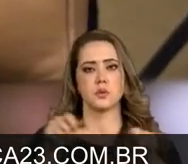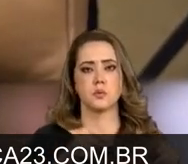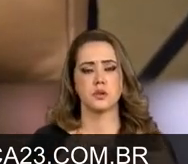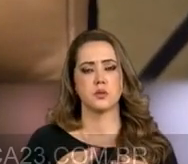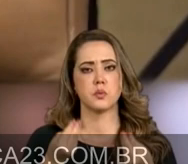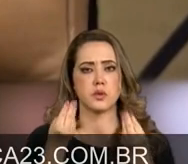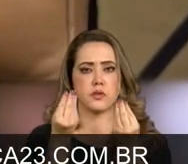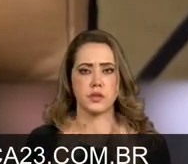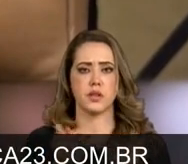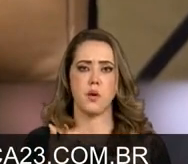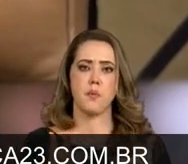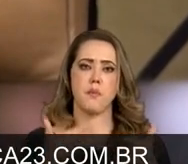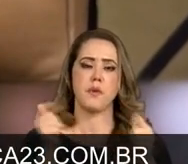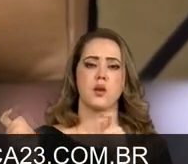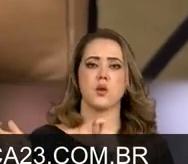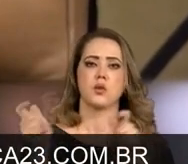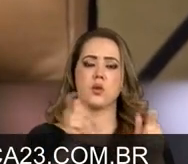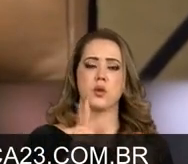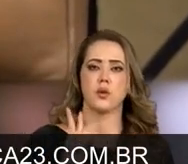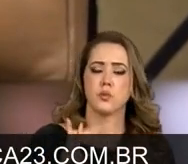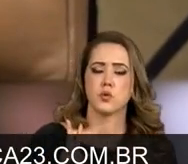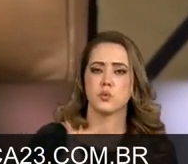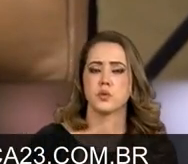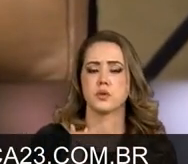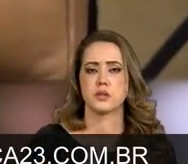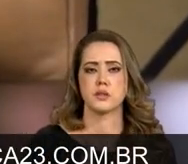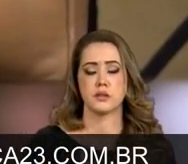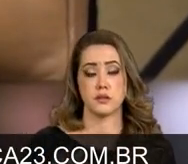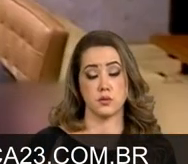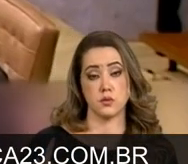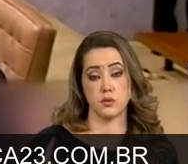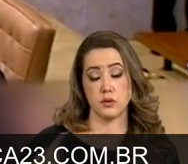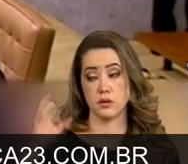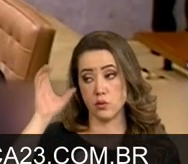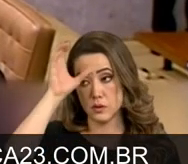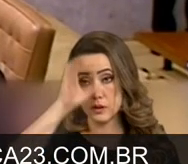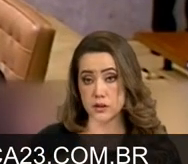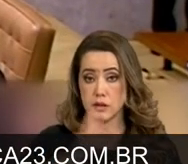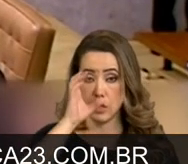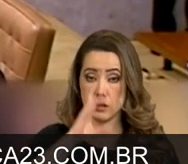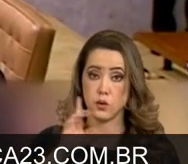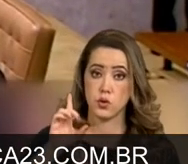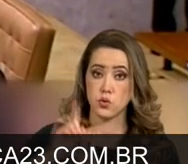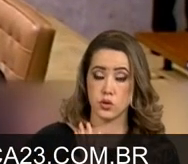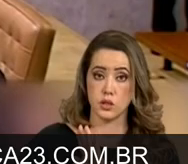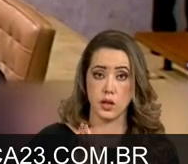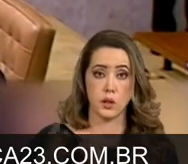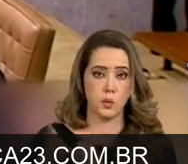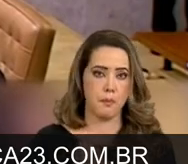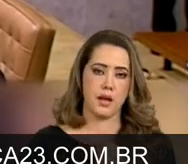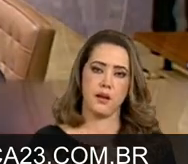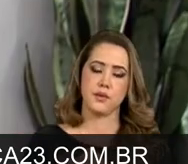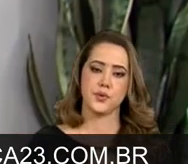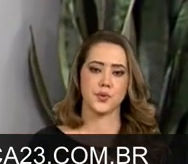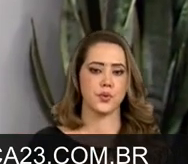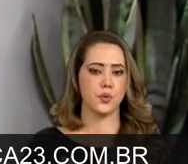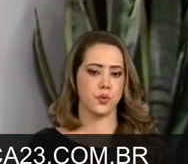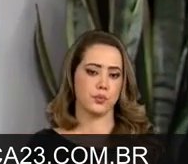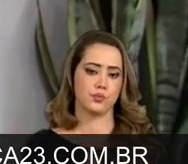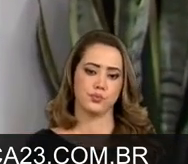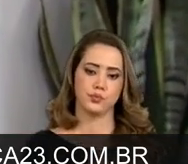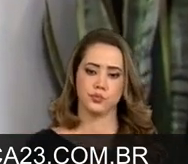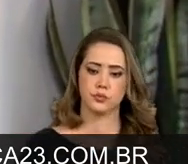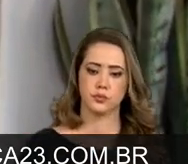para garantir o melhor cenário protetivo do cidadão e sua dignidade como um mínimo existencial. A